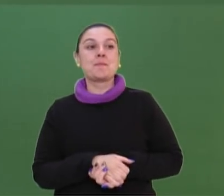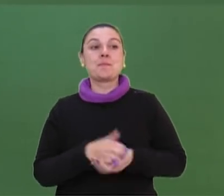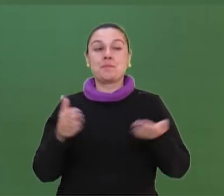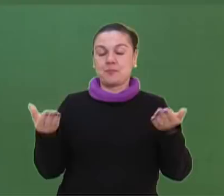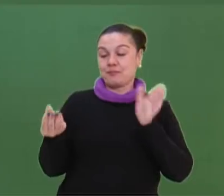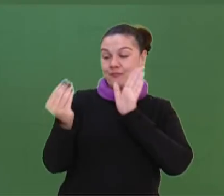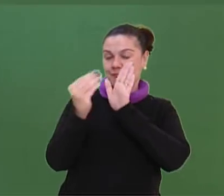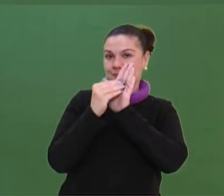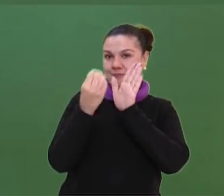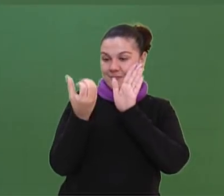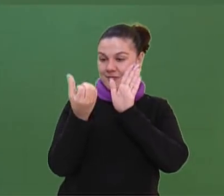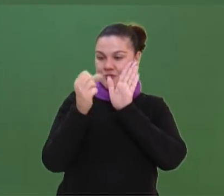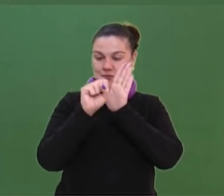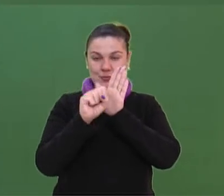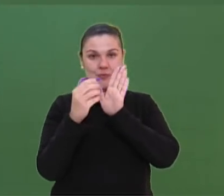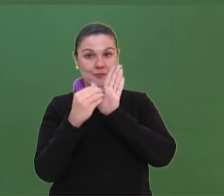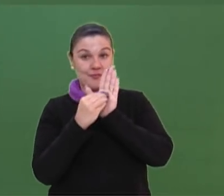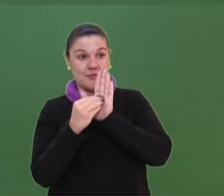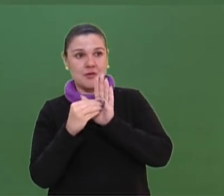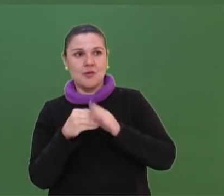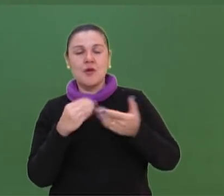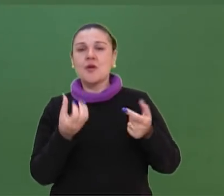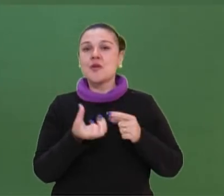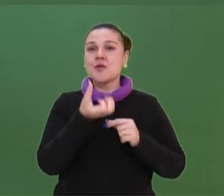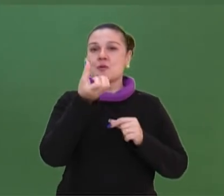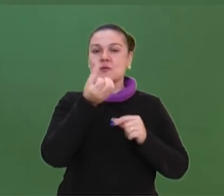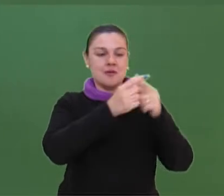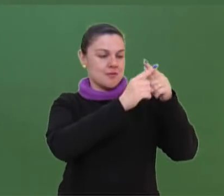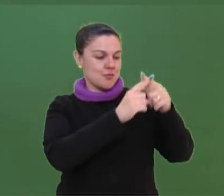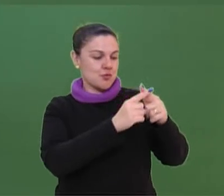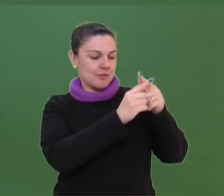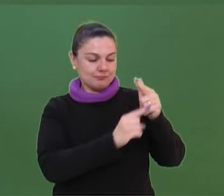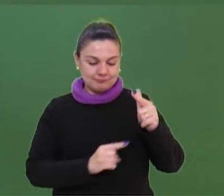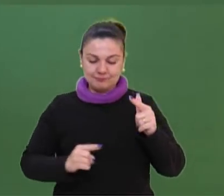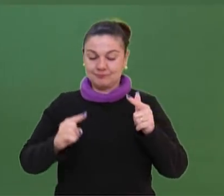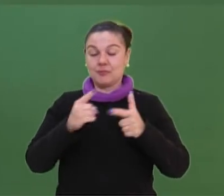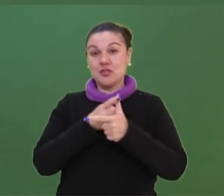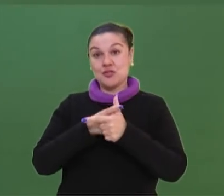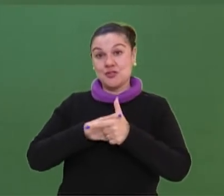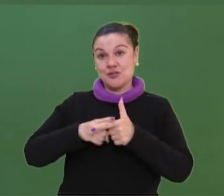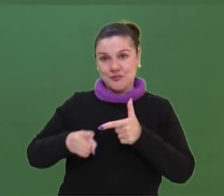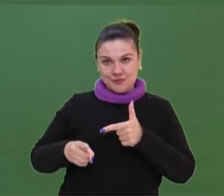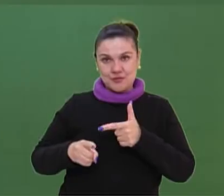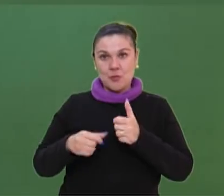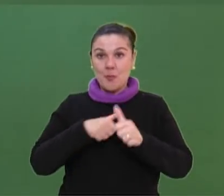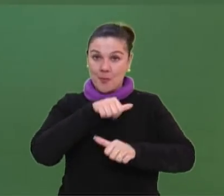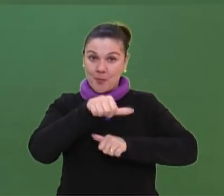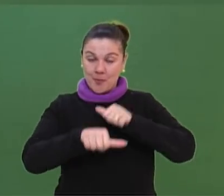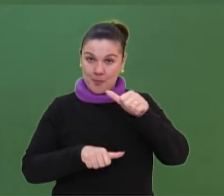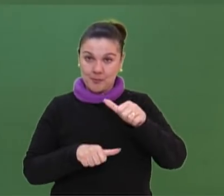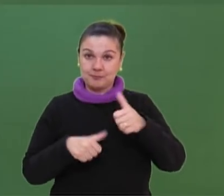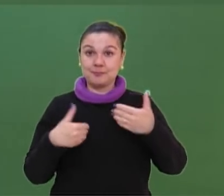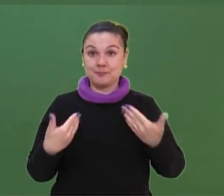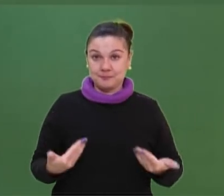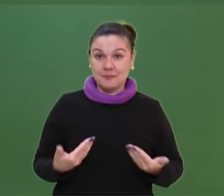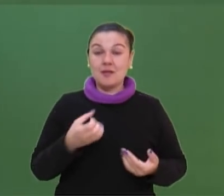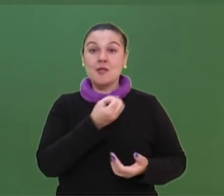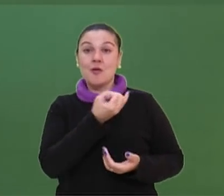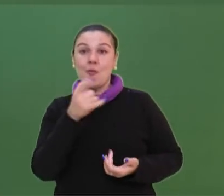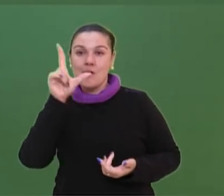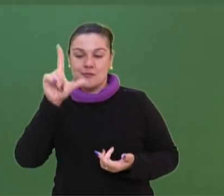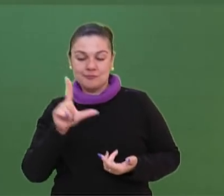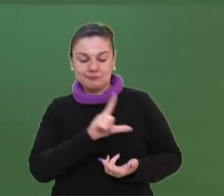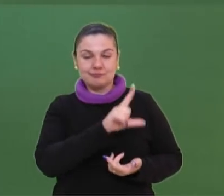aqui 18. E o 6 que está multiplicando, vou passar dividindo, mudando a operação. Então, a quantidade de lados